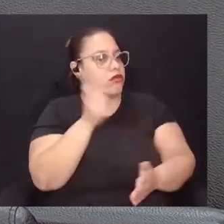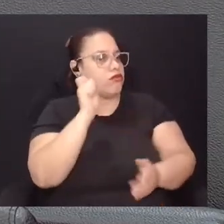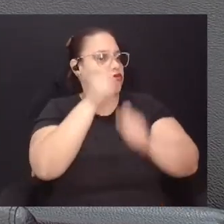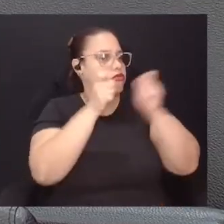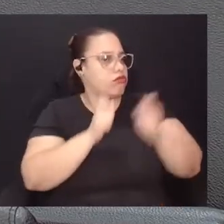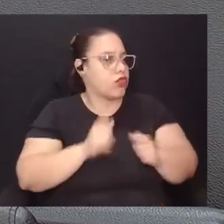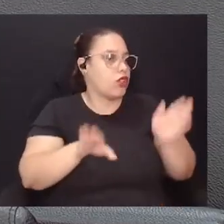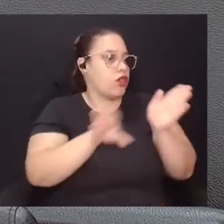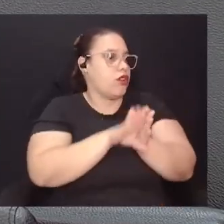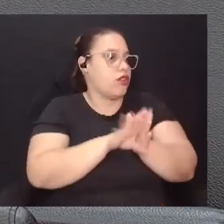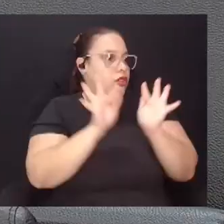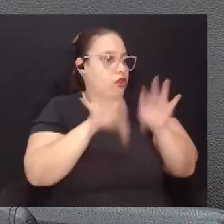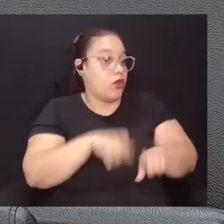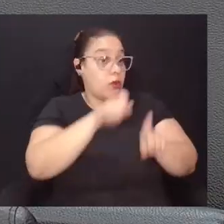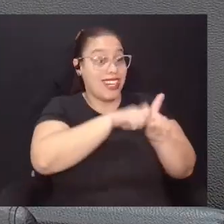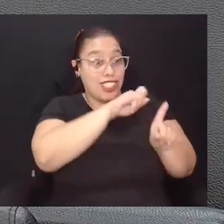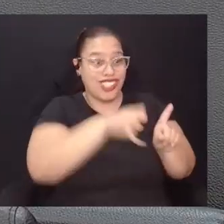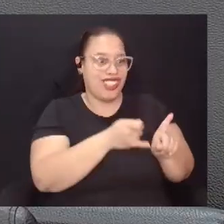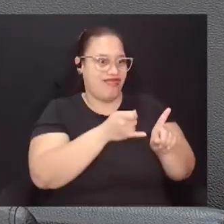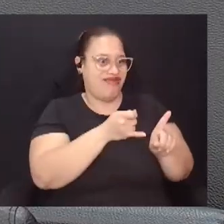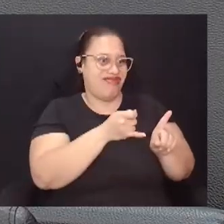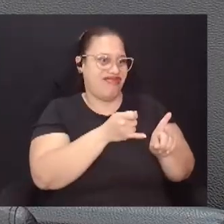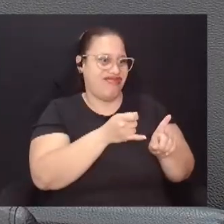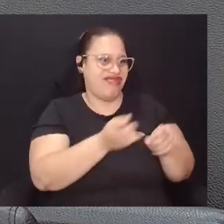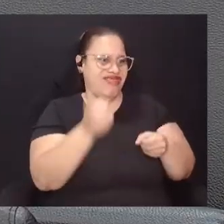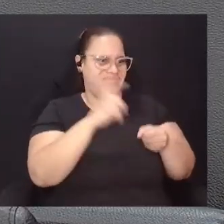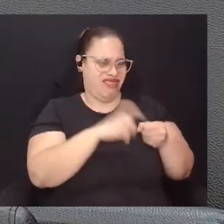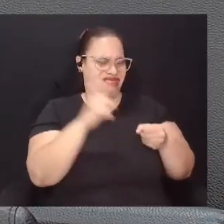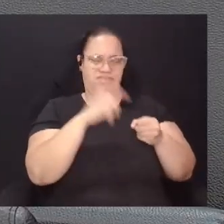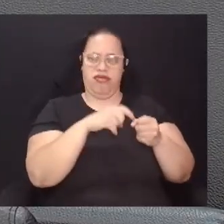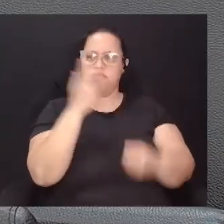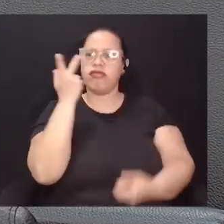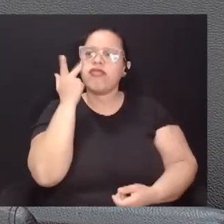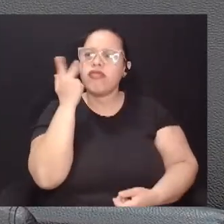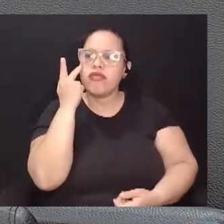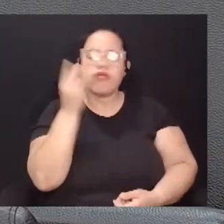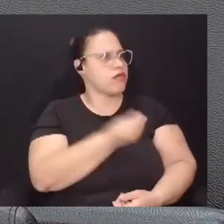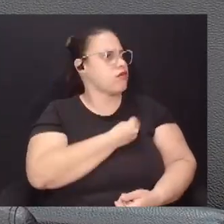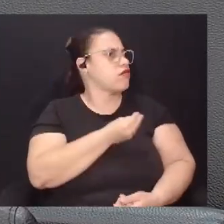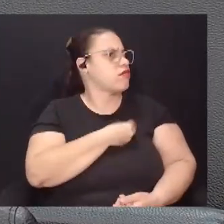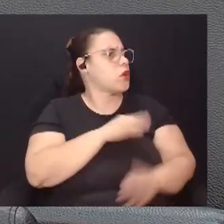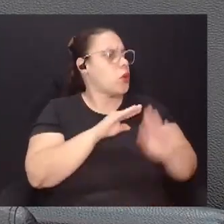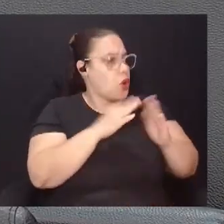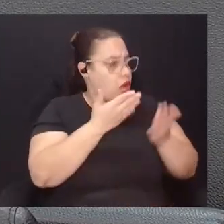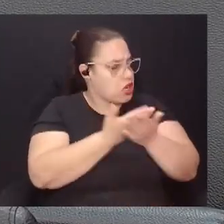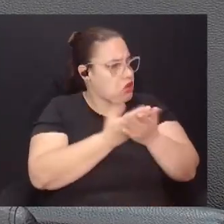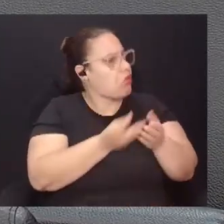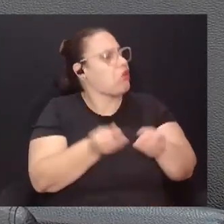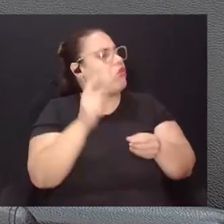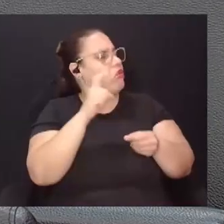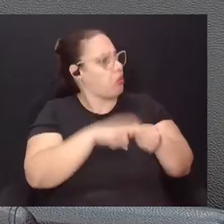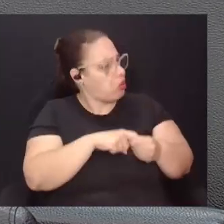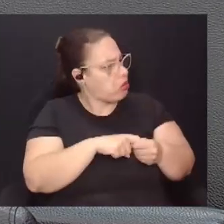quando as contas estão batendo na porta, que é no final do mês de janeiro, né? Porque elas estão voltando para a normalidade da vida, quando as escolas também voltam,